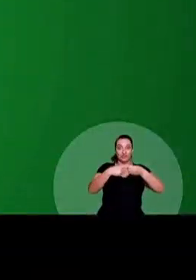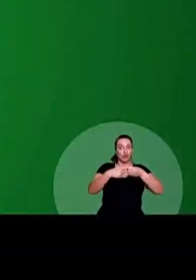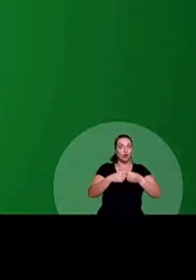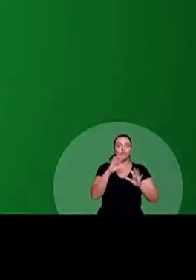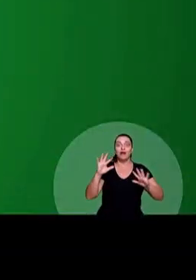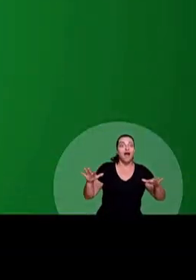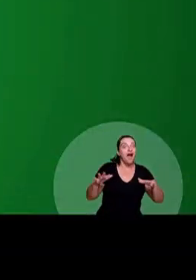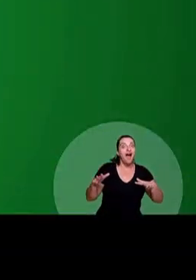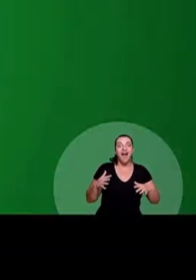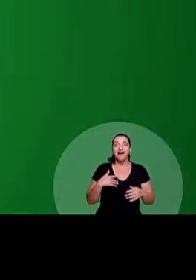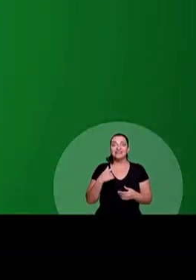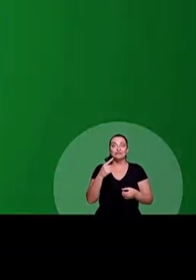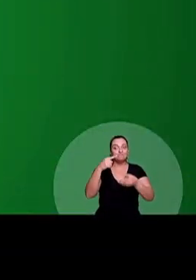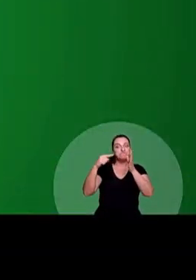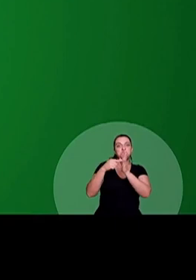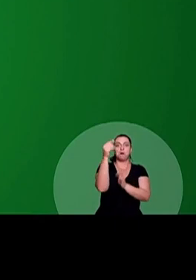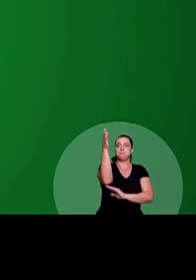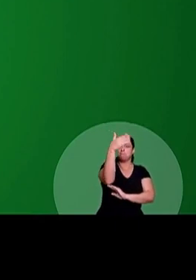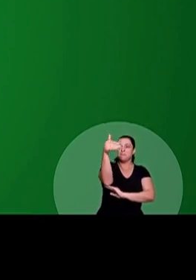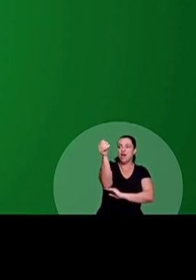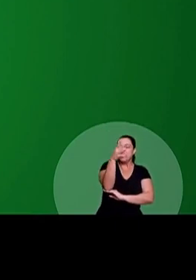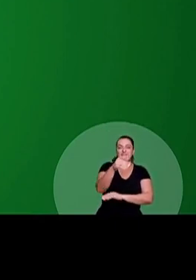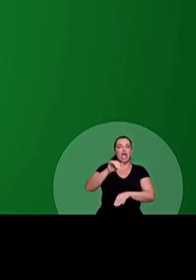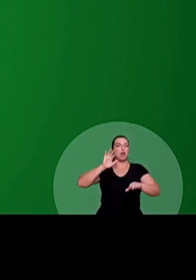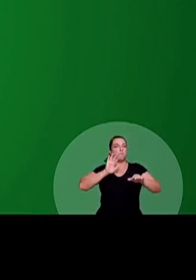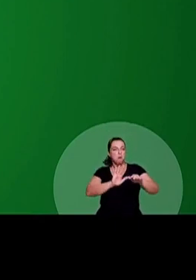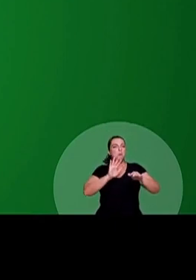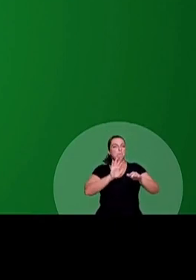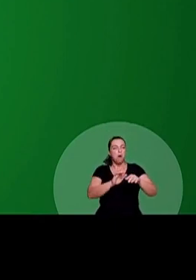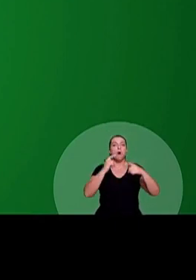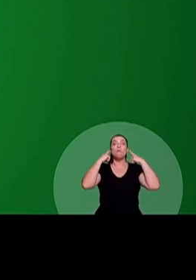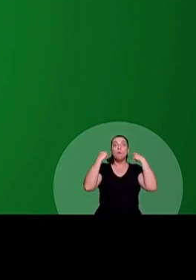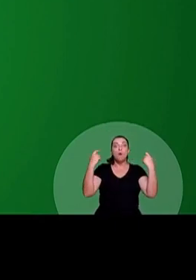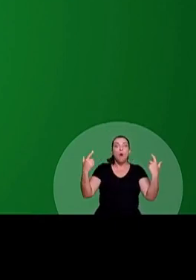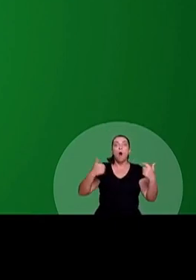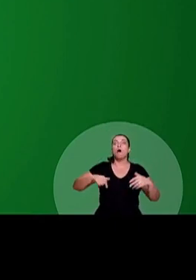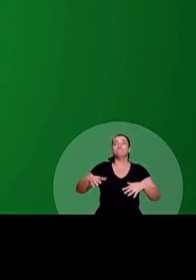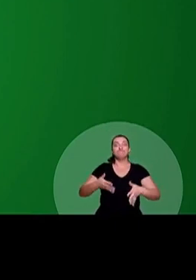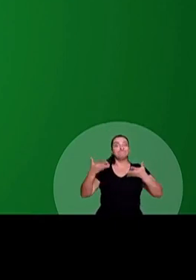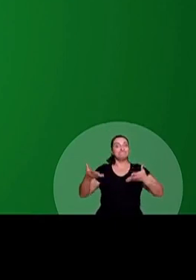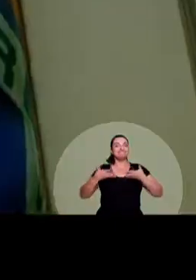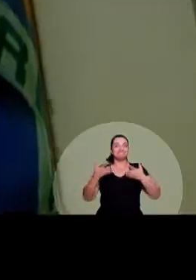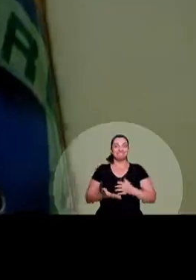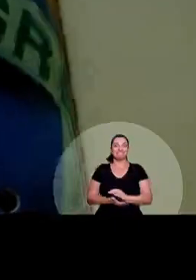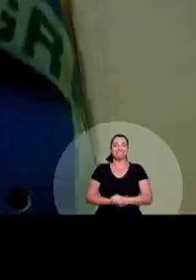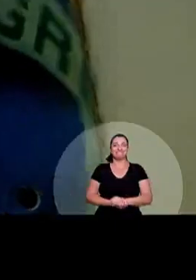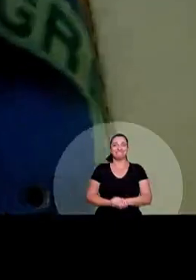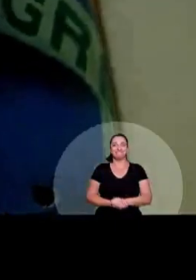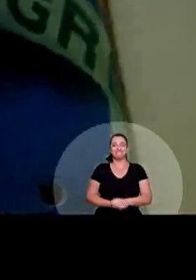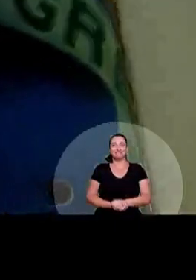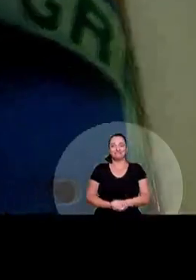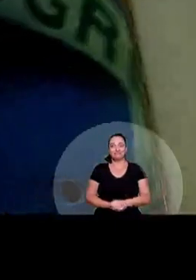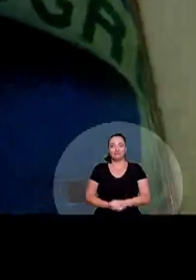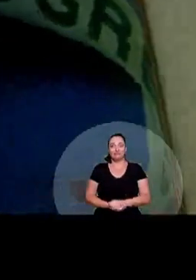evento vibrante, marcado por bandeiras, buzinaço e muita animação.